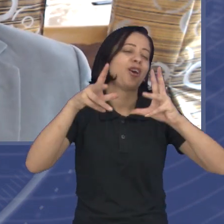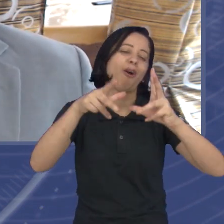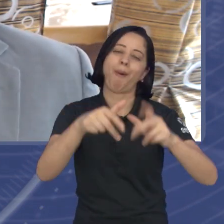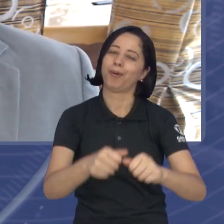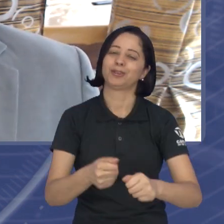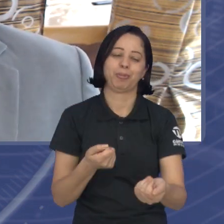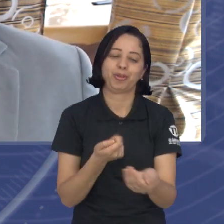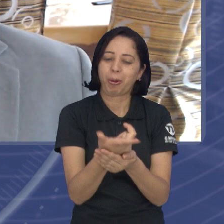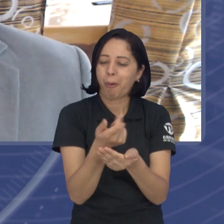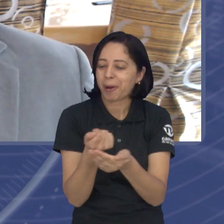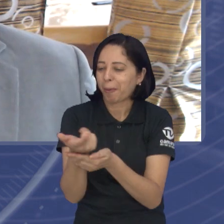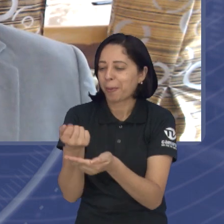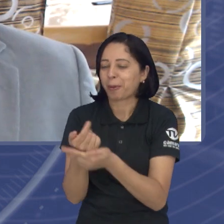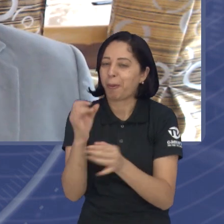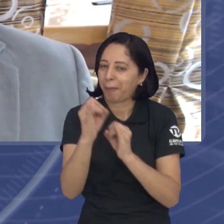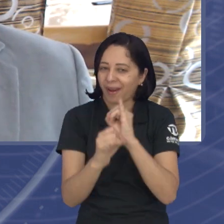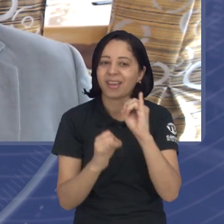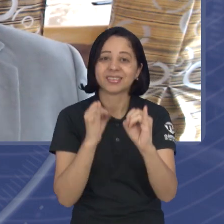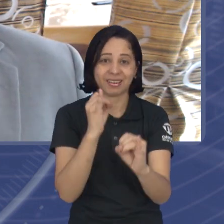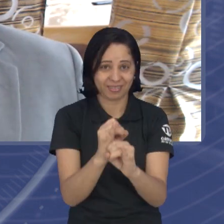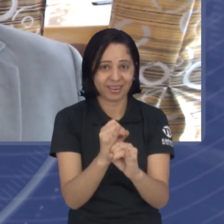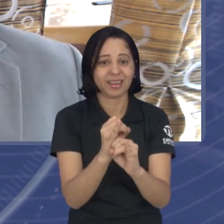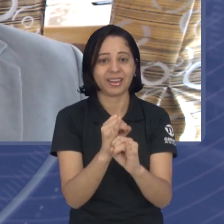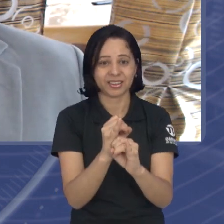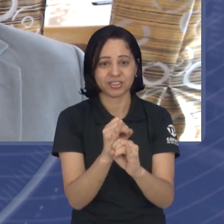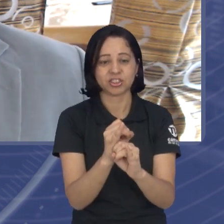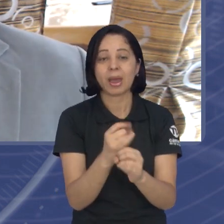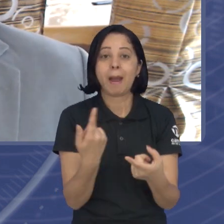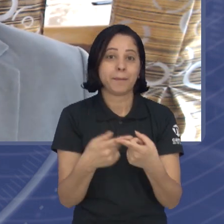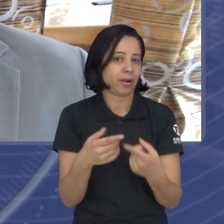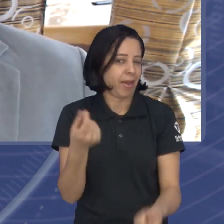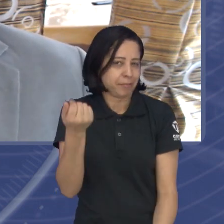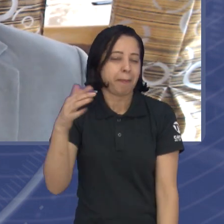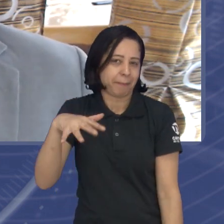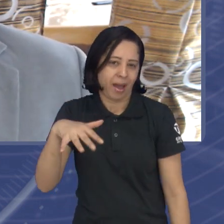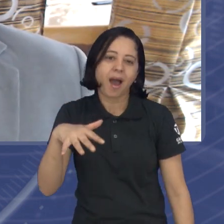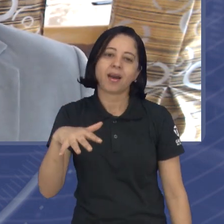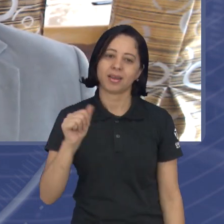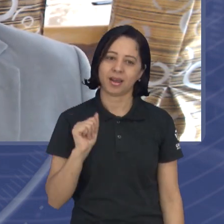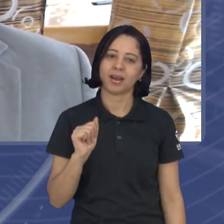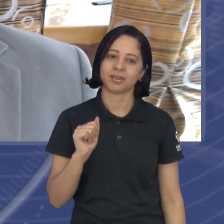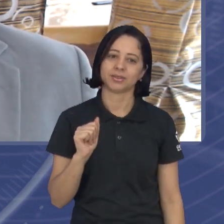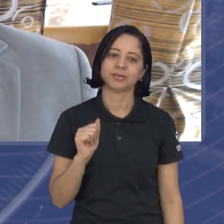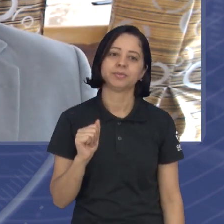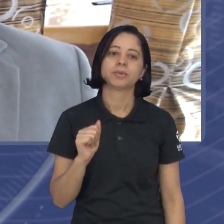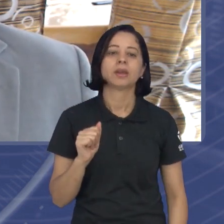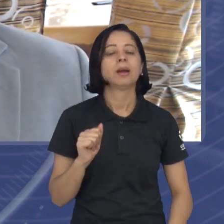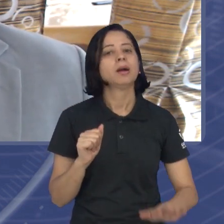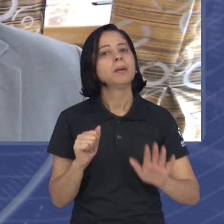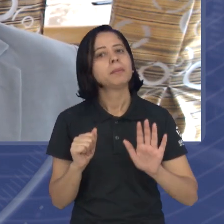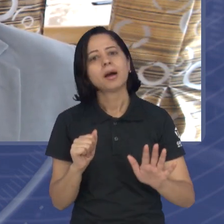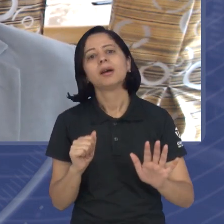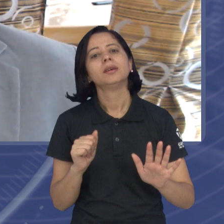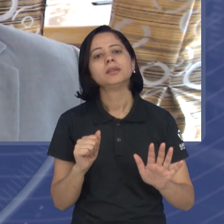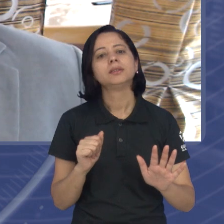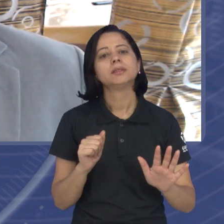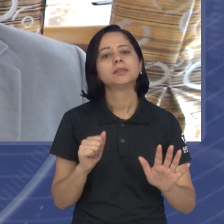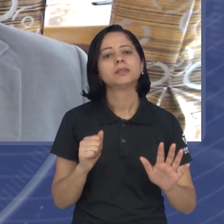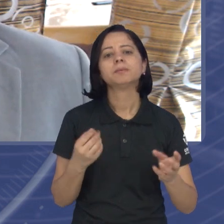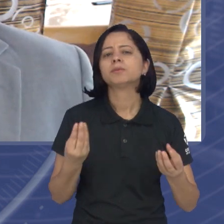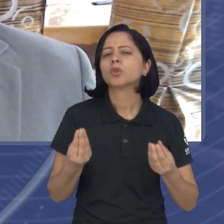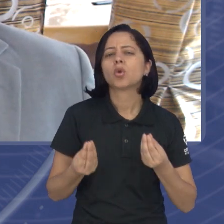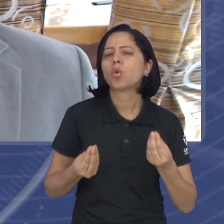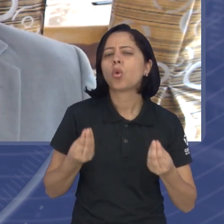de se adaptar, e até porque muitas vezes é mais em conta e tudo mais, né? Uma série de benefícios. Como que está a